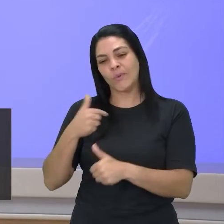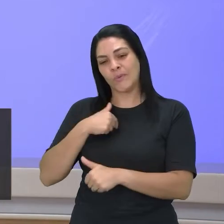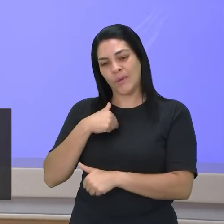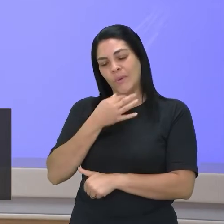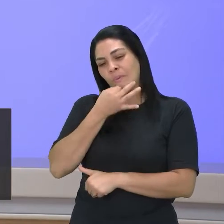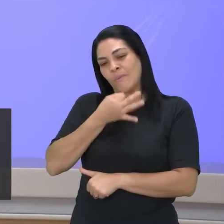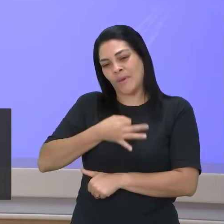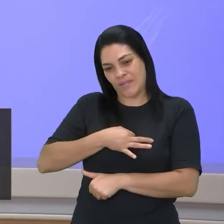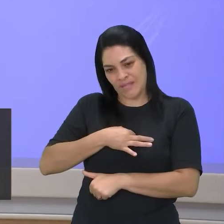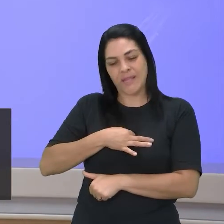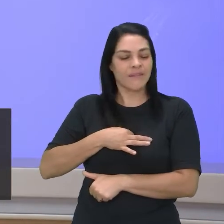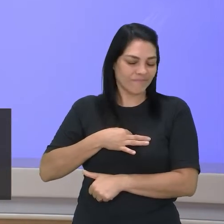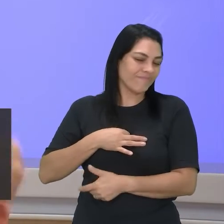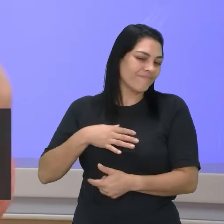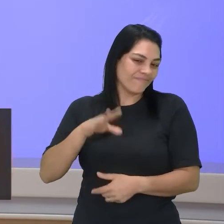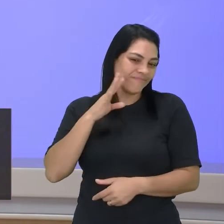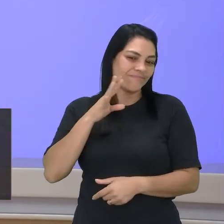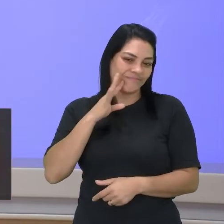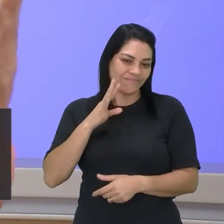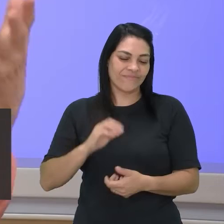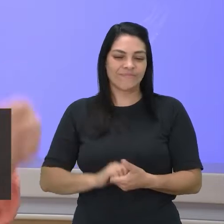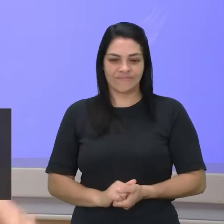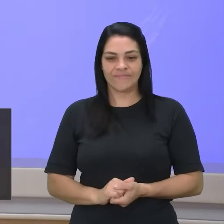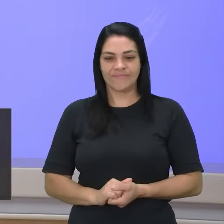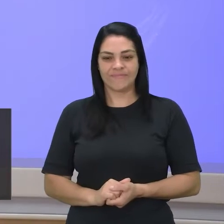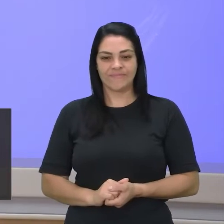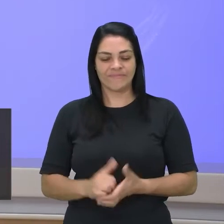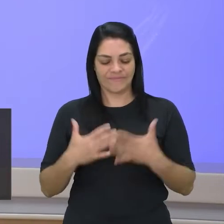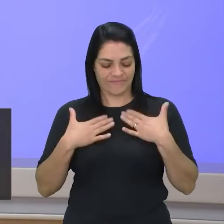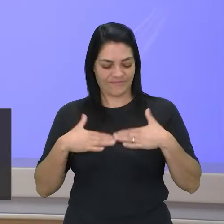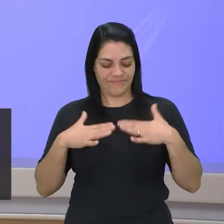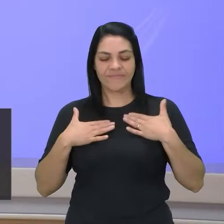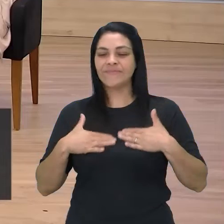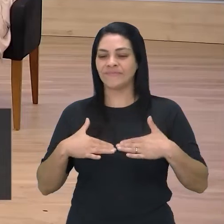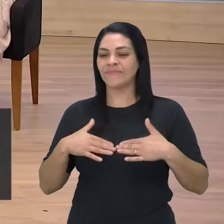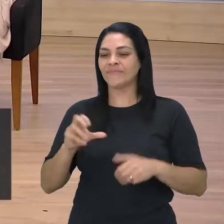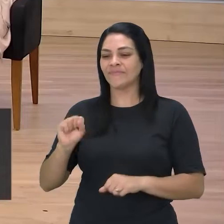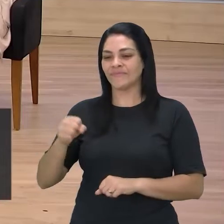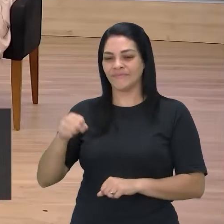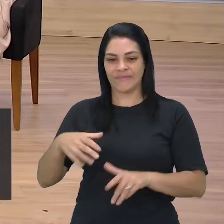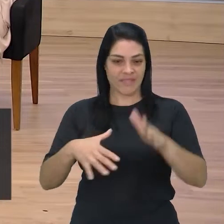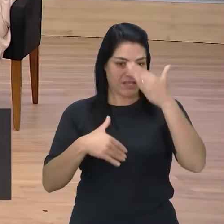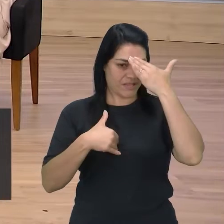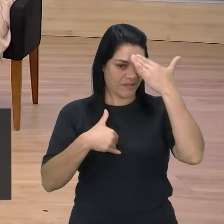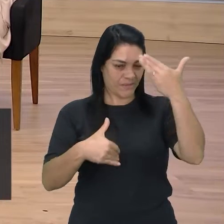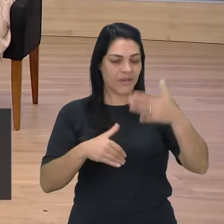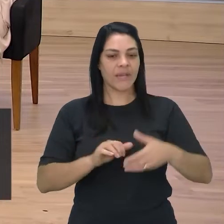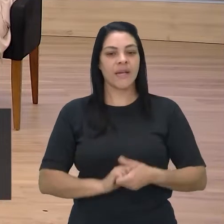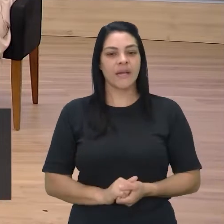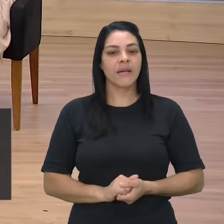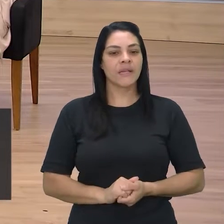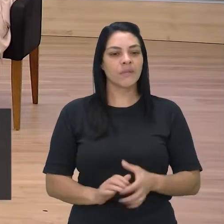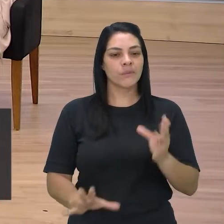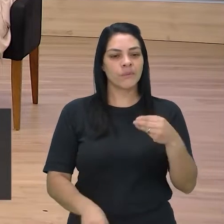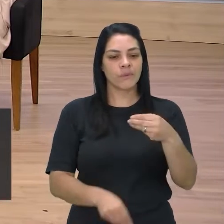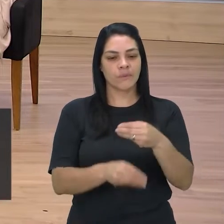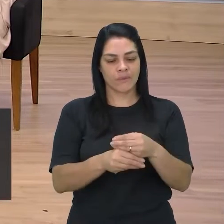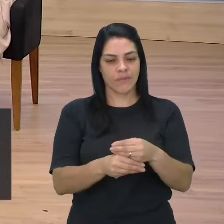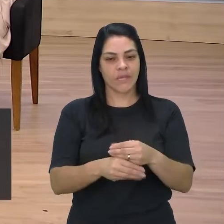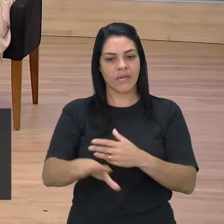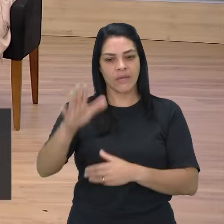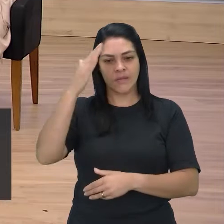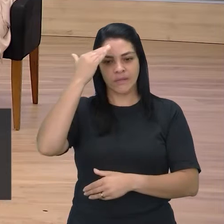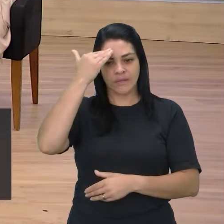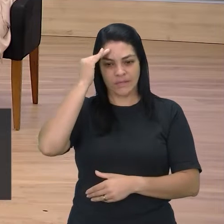uma coisa assim muito legal, muito assim reconfortante. Sim. Obrigada, viu, Terezinha, de complementar esse entendimento